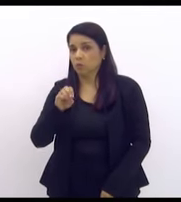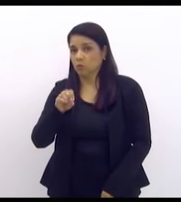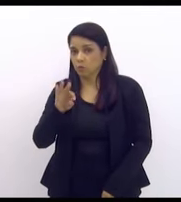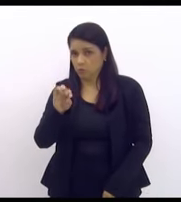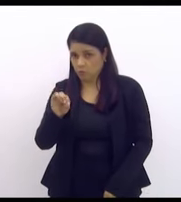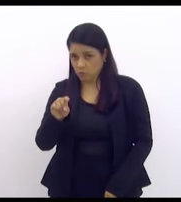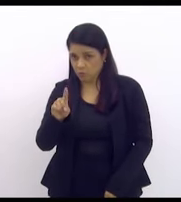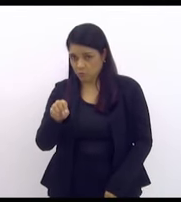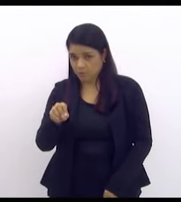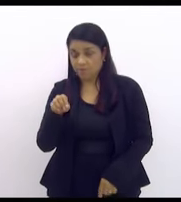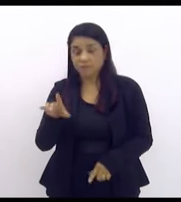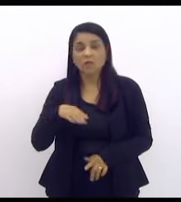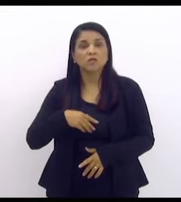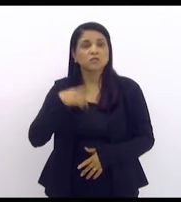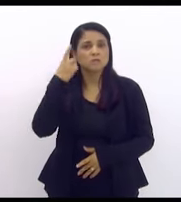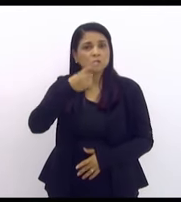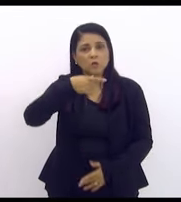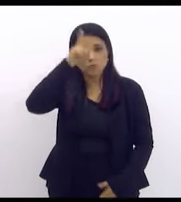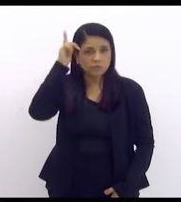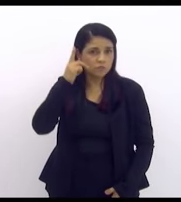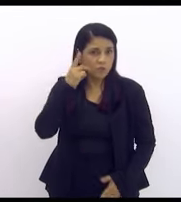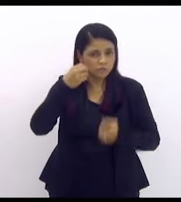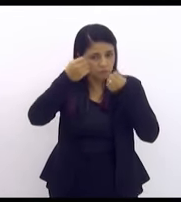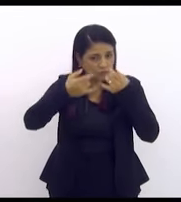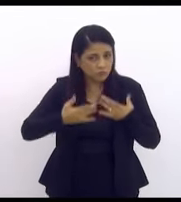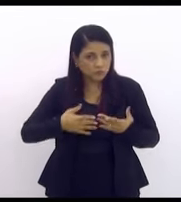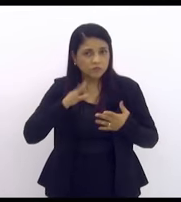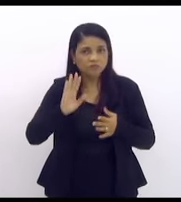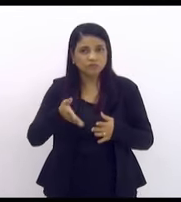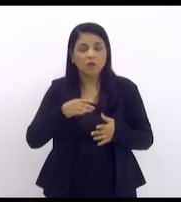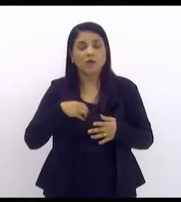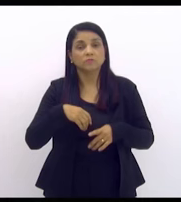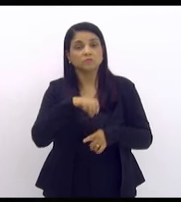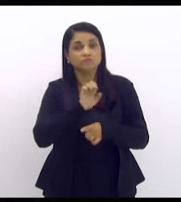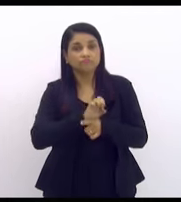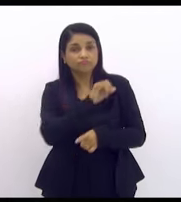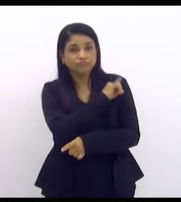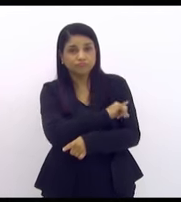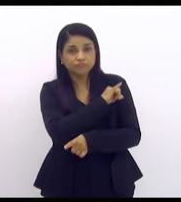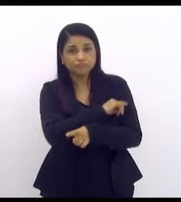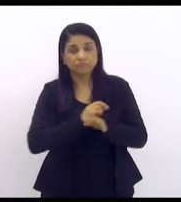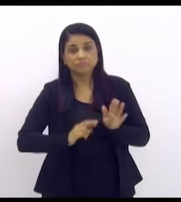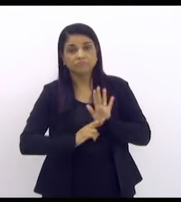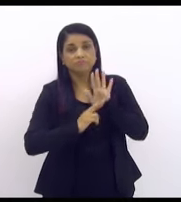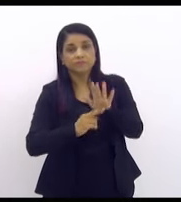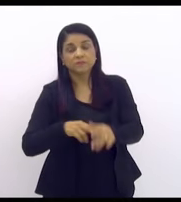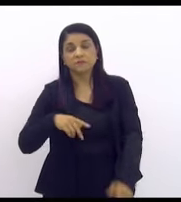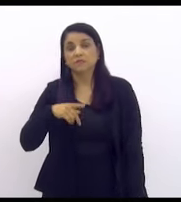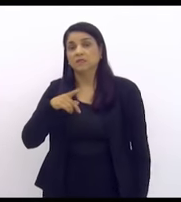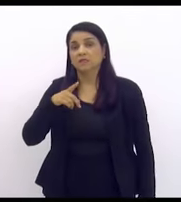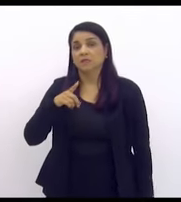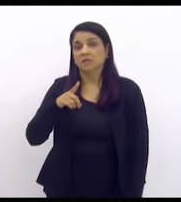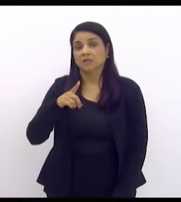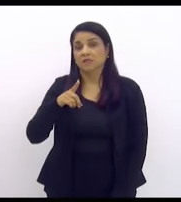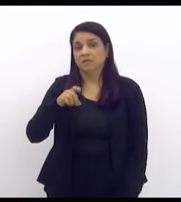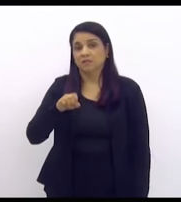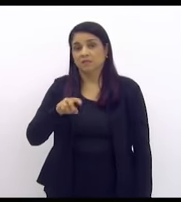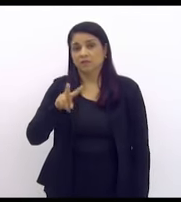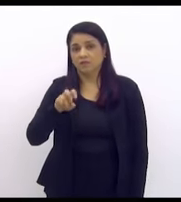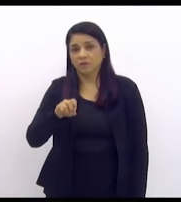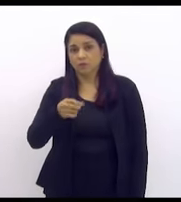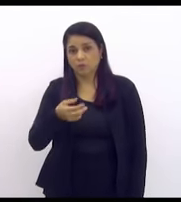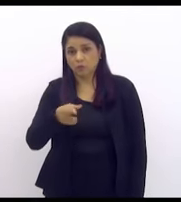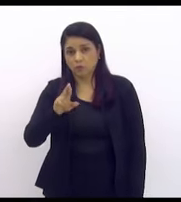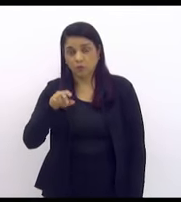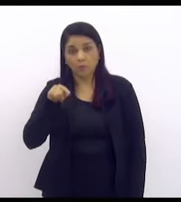O deputado Luiz Paulo já cansou de falar sobre a necessidade de se definir do Estado de Janeiro a figura do devedor quanto mais, ou seja, aquela empresa que já